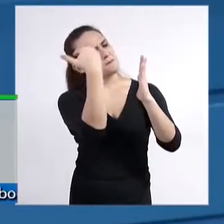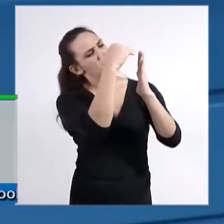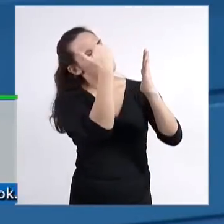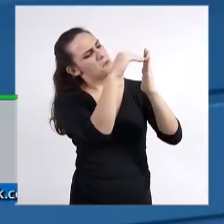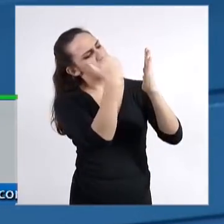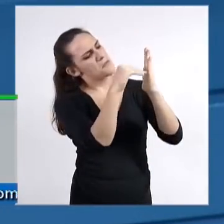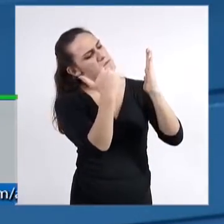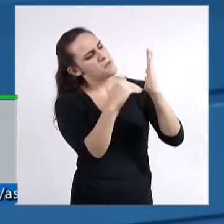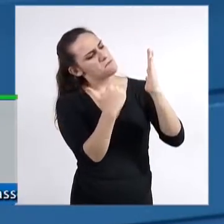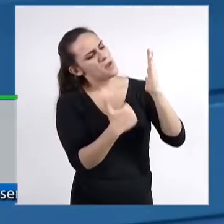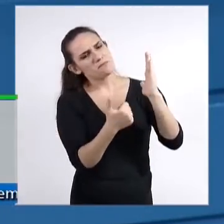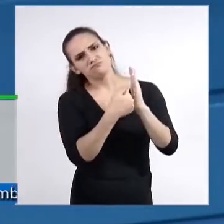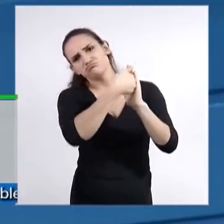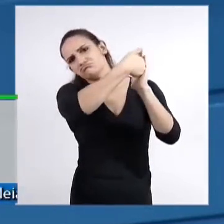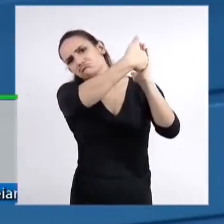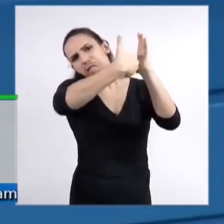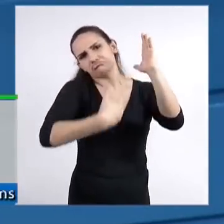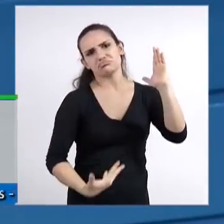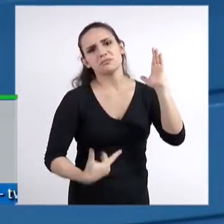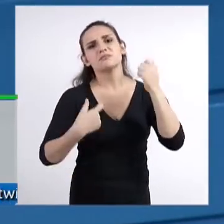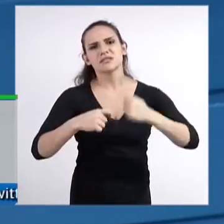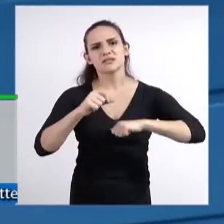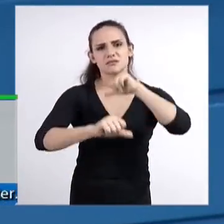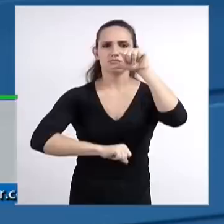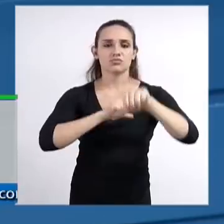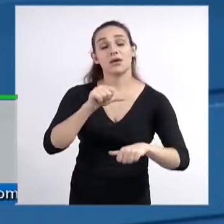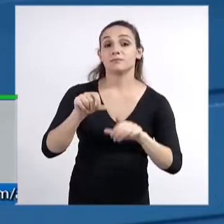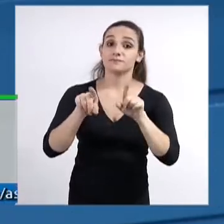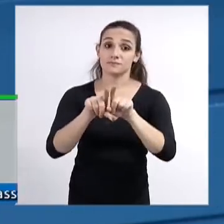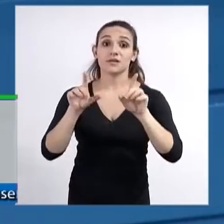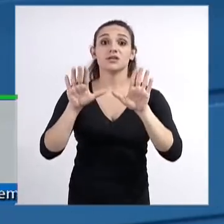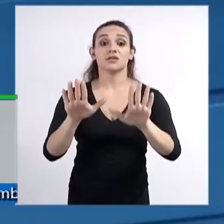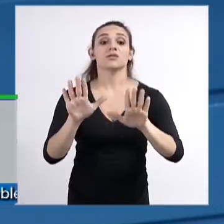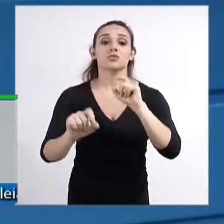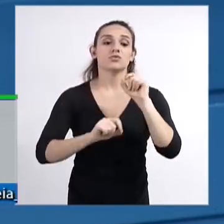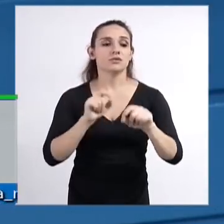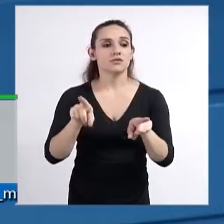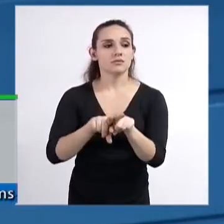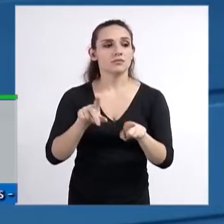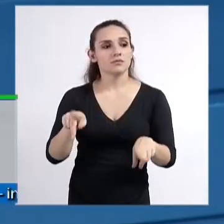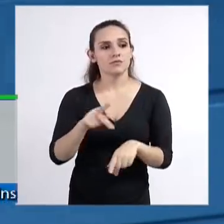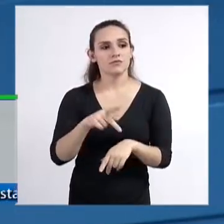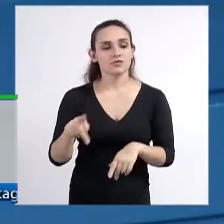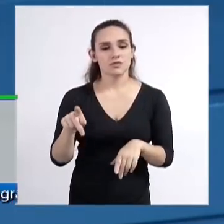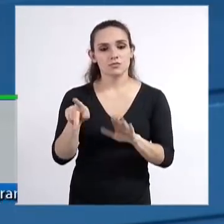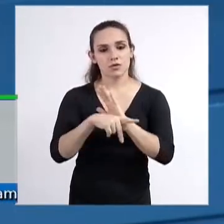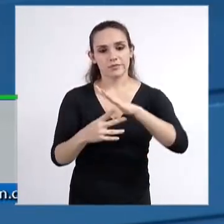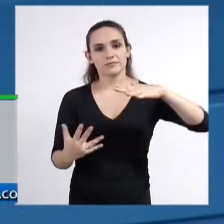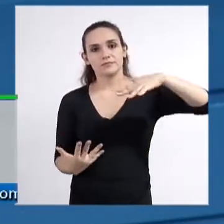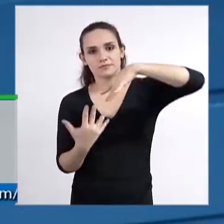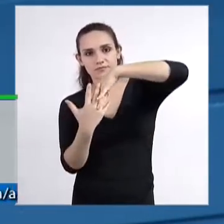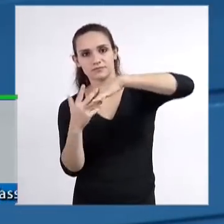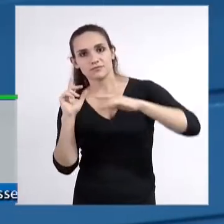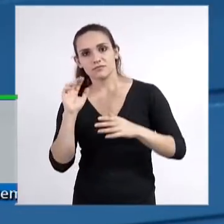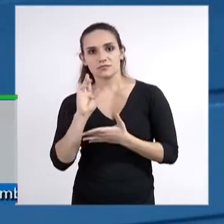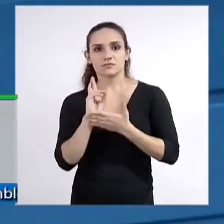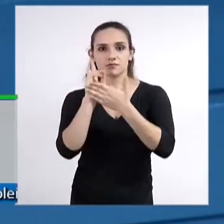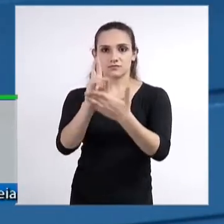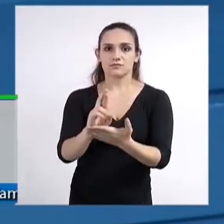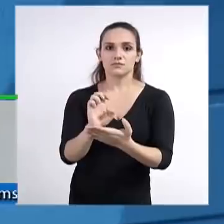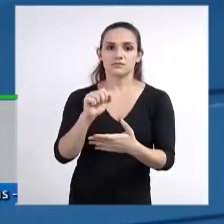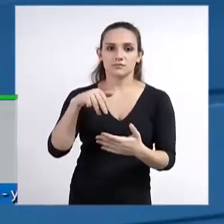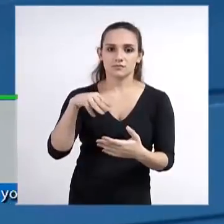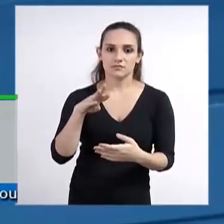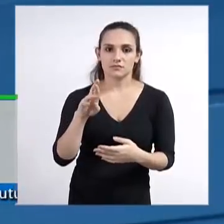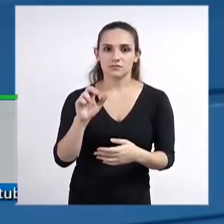diversos pontos necessários a essa mudança. E também, o professor Jorge, da Universidade Federal, como representante da Embrapa, foi muito